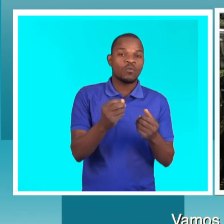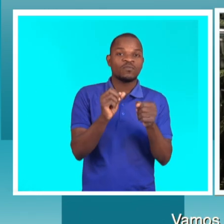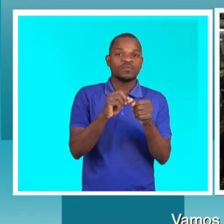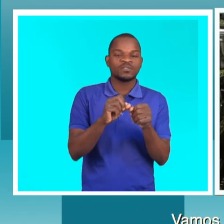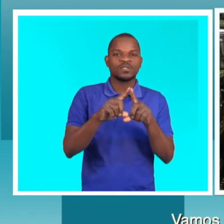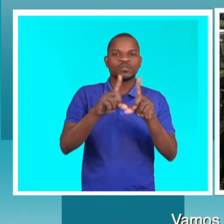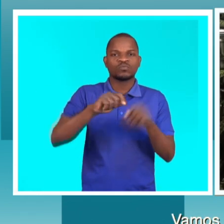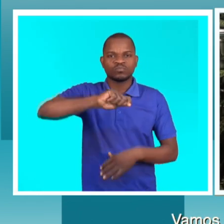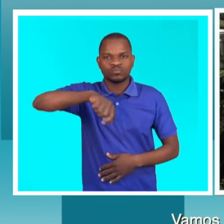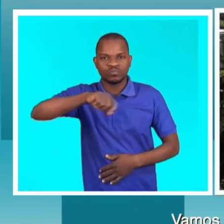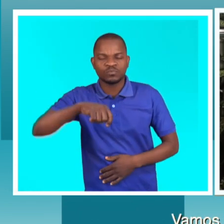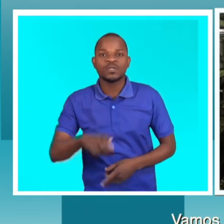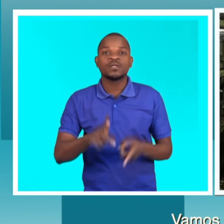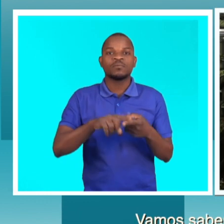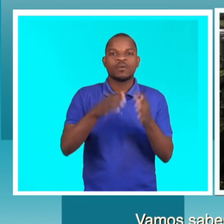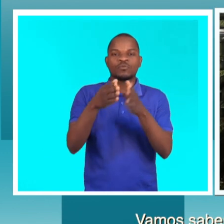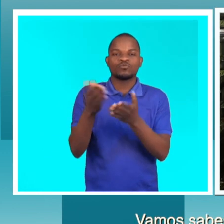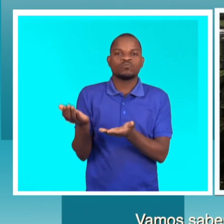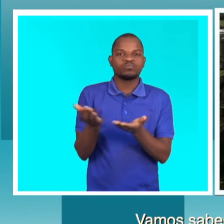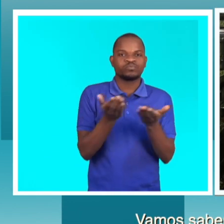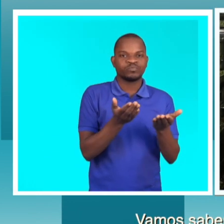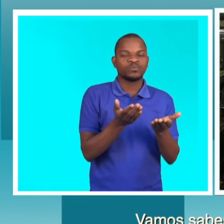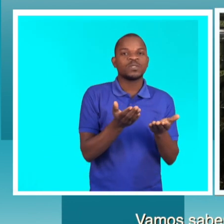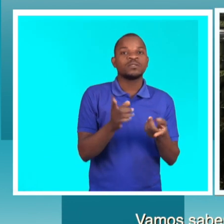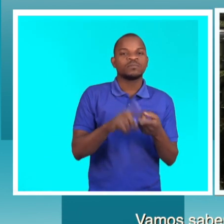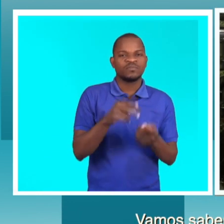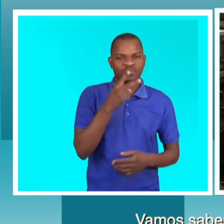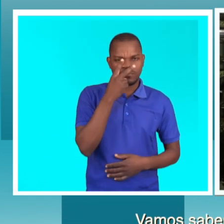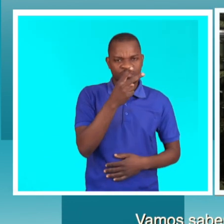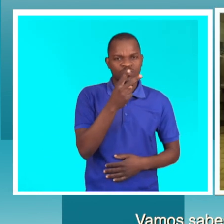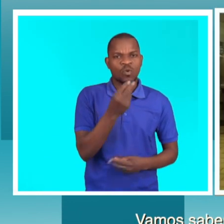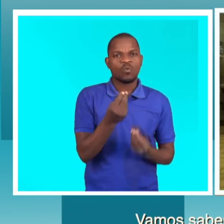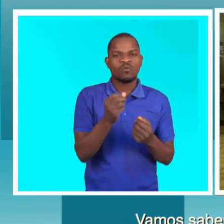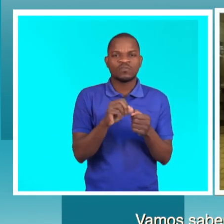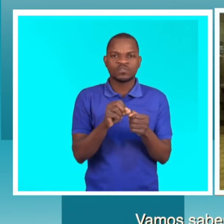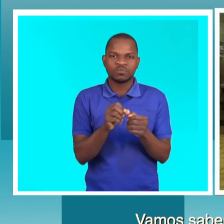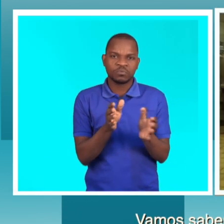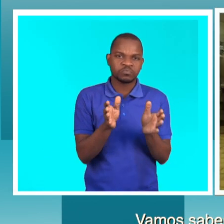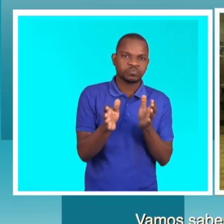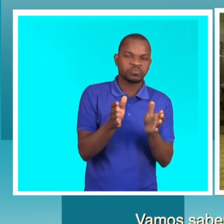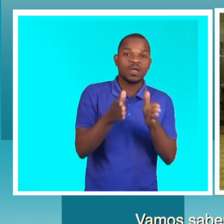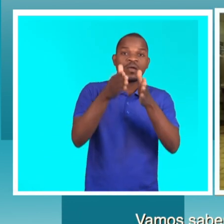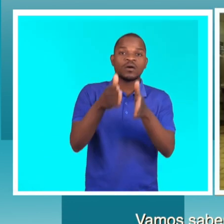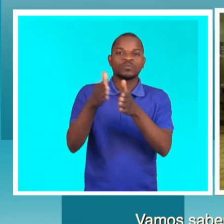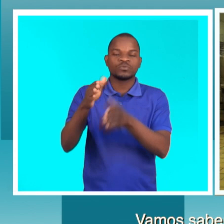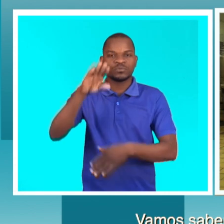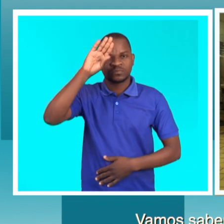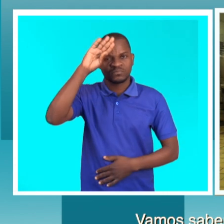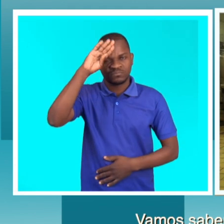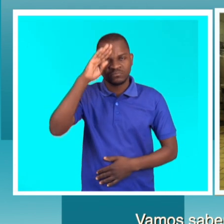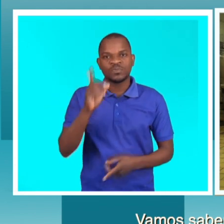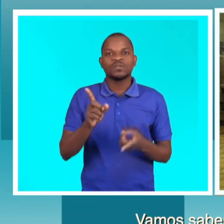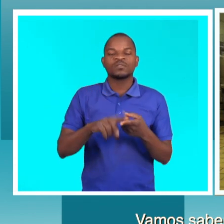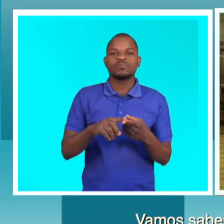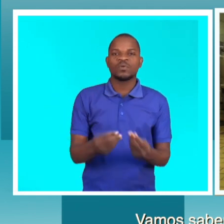dos cozinheiros, não só da companheira, sobretudo vamos saber como é que devem tratar os doentes, a confeição